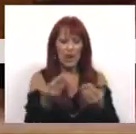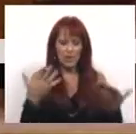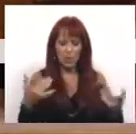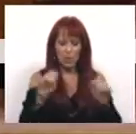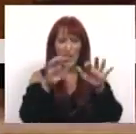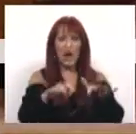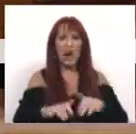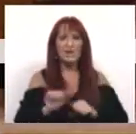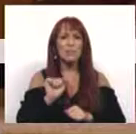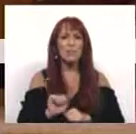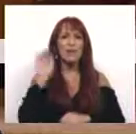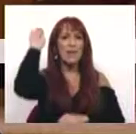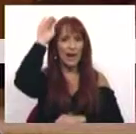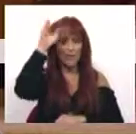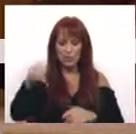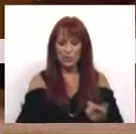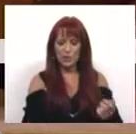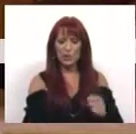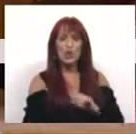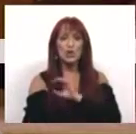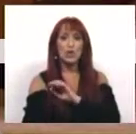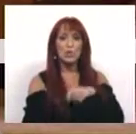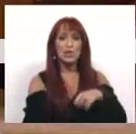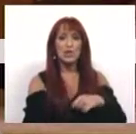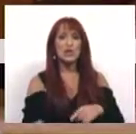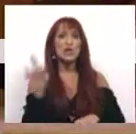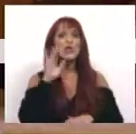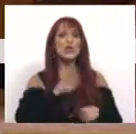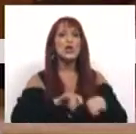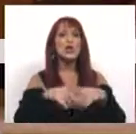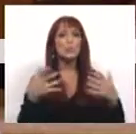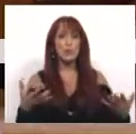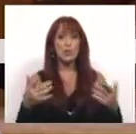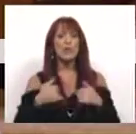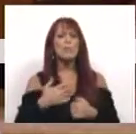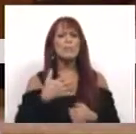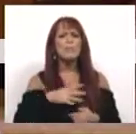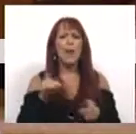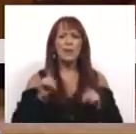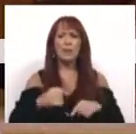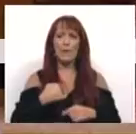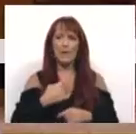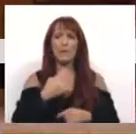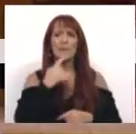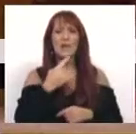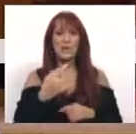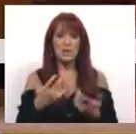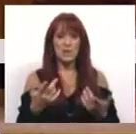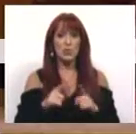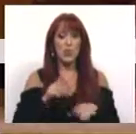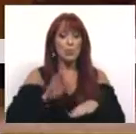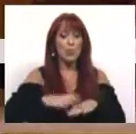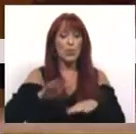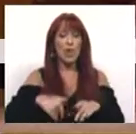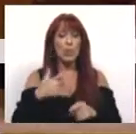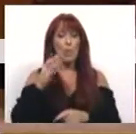à Assembleia da República. Sr. Presidente, senhoras e senhores deputados, eu gostaria ainda aqui de registar o